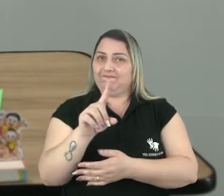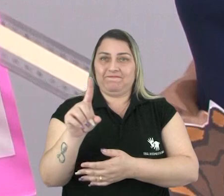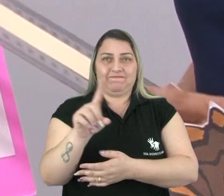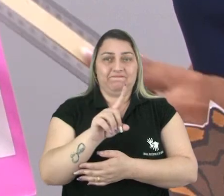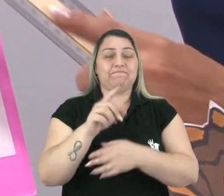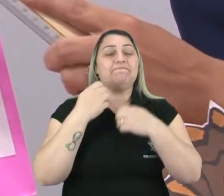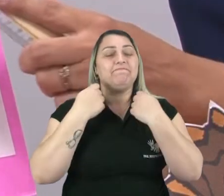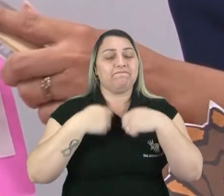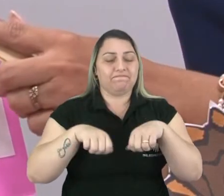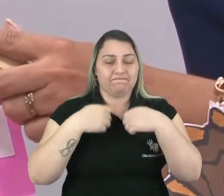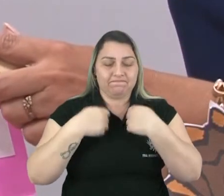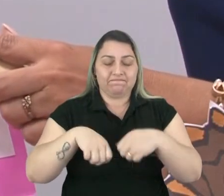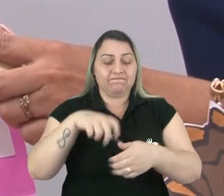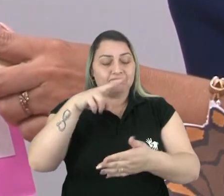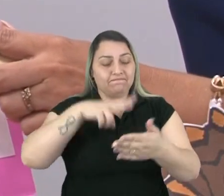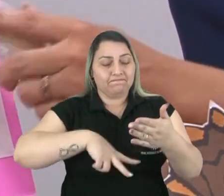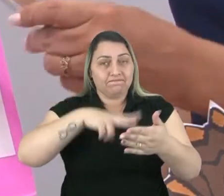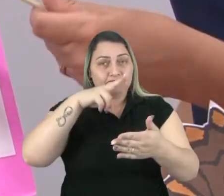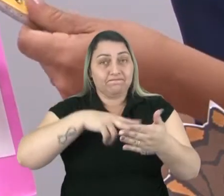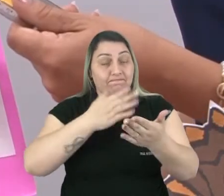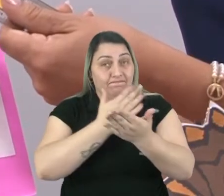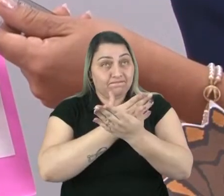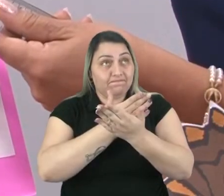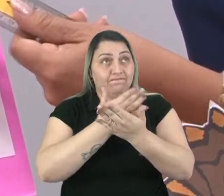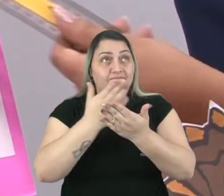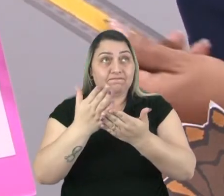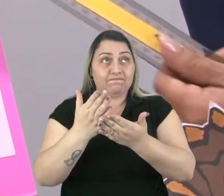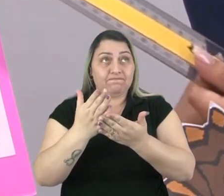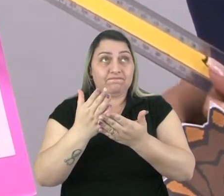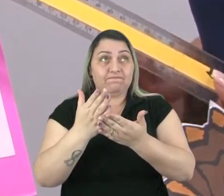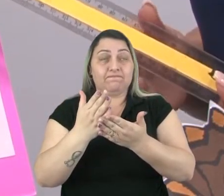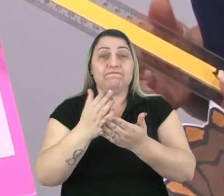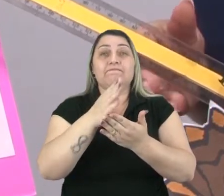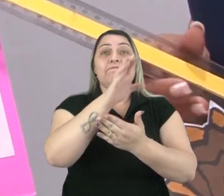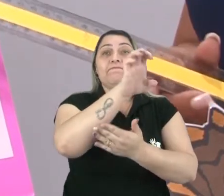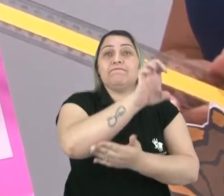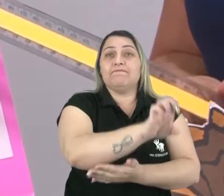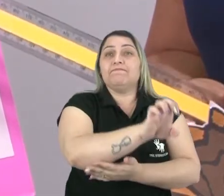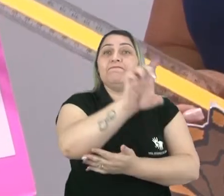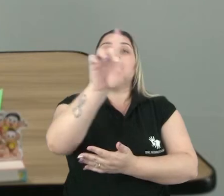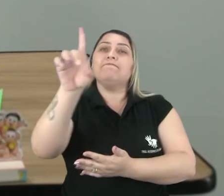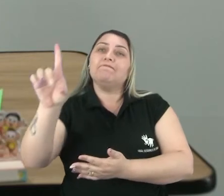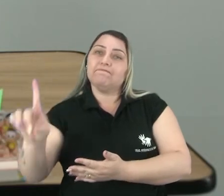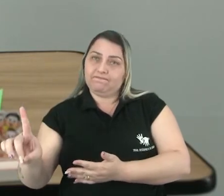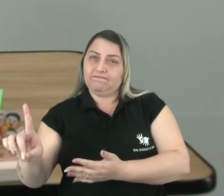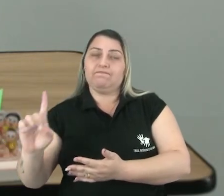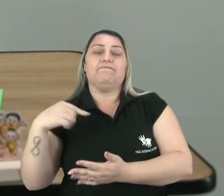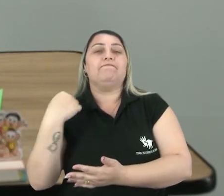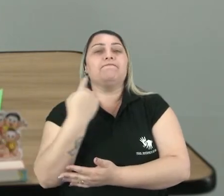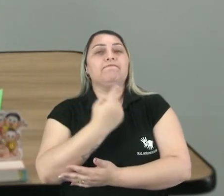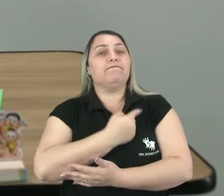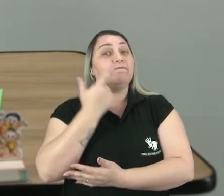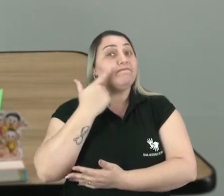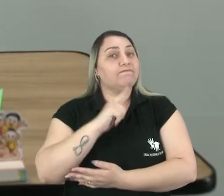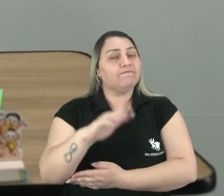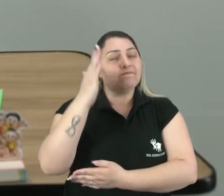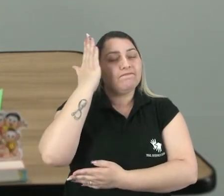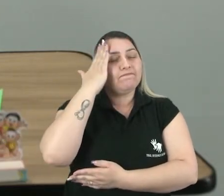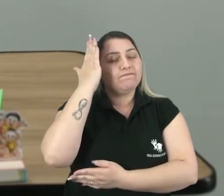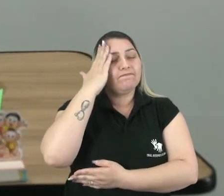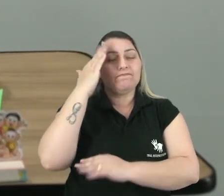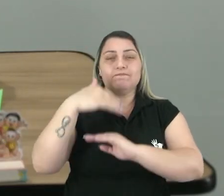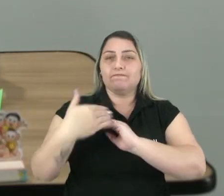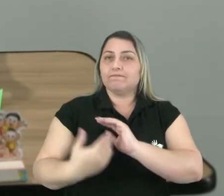nós precisamos fazer a leitura do início, da esquerda para a direita. Assim nós vamos conseguir compreender